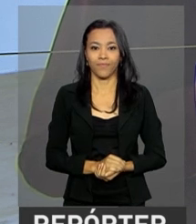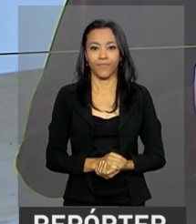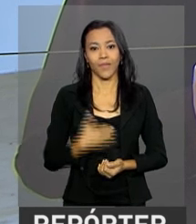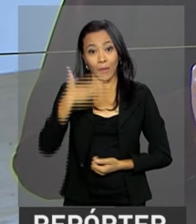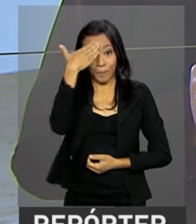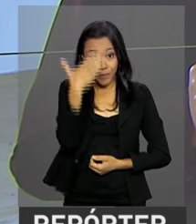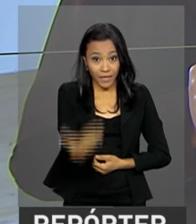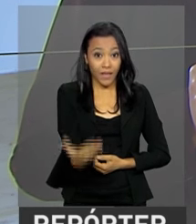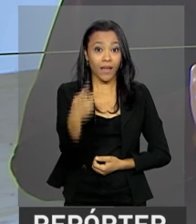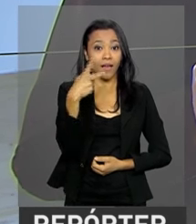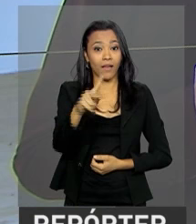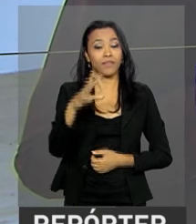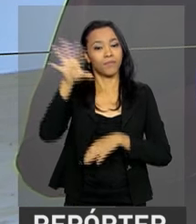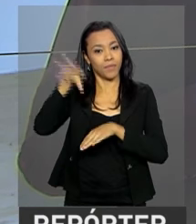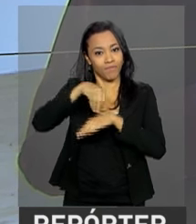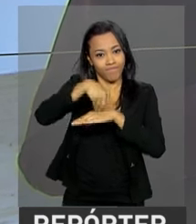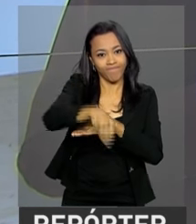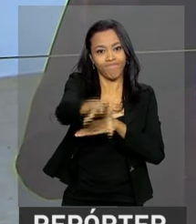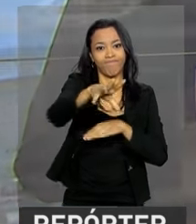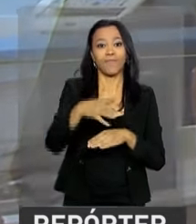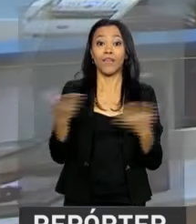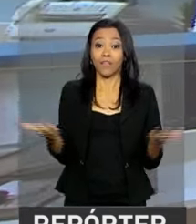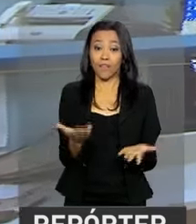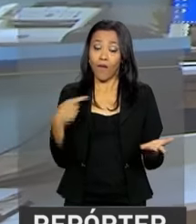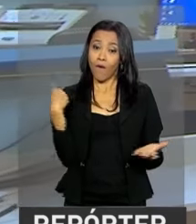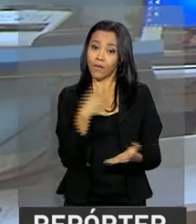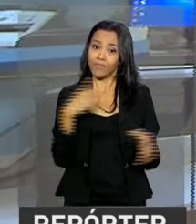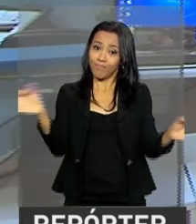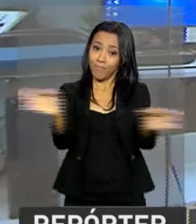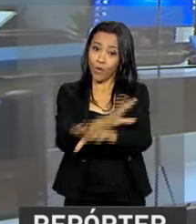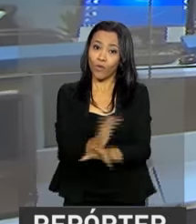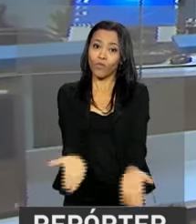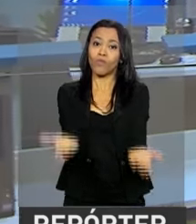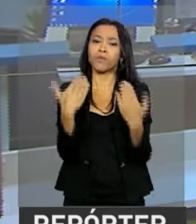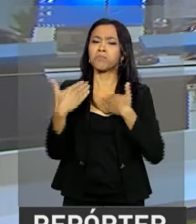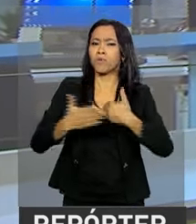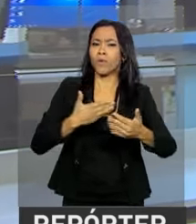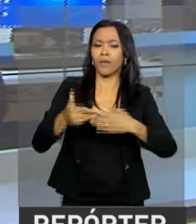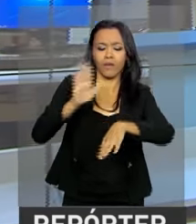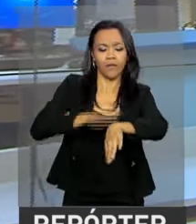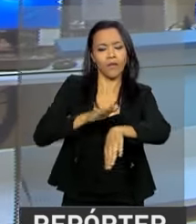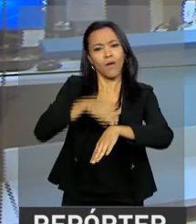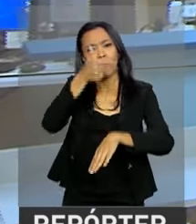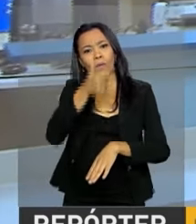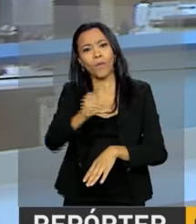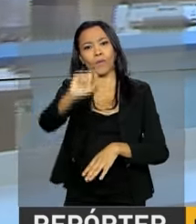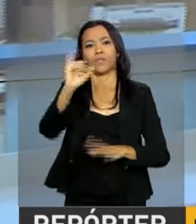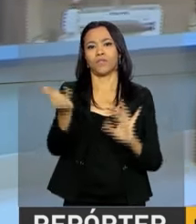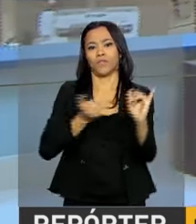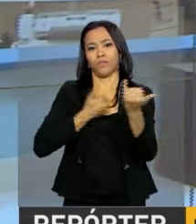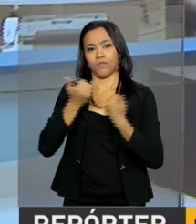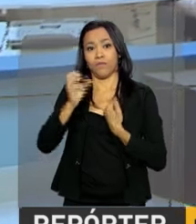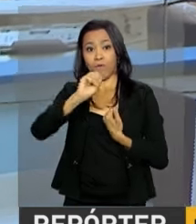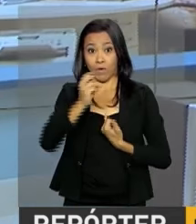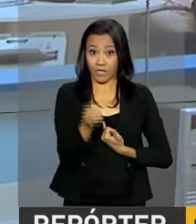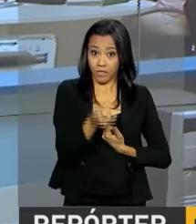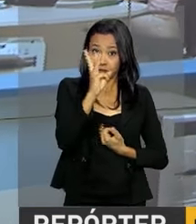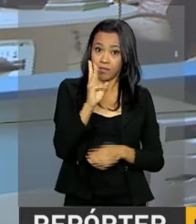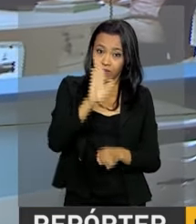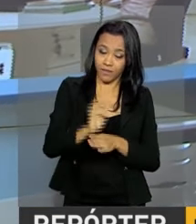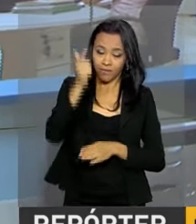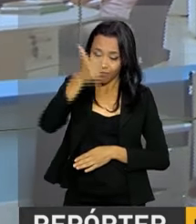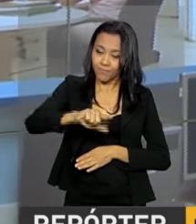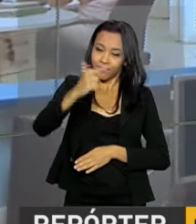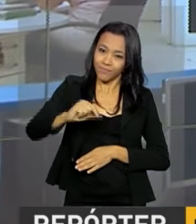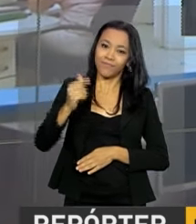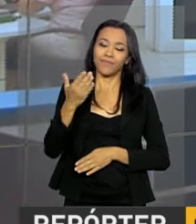obrigado a isso pelas suas informações e nós ficamos por aqui voltamos a qualquer momento com outras informações ou às três da tarde na próxima edição